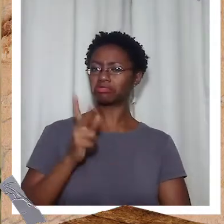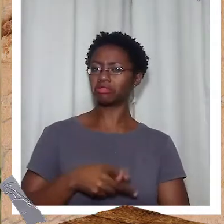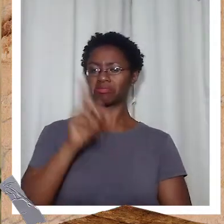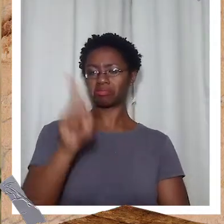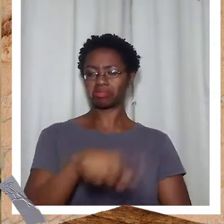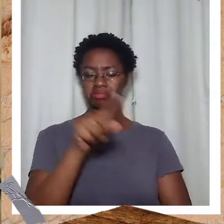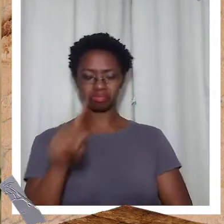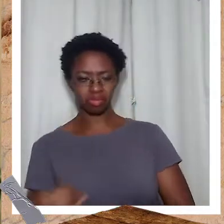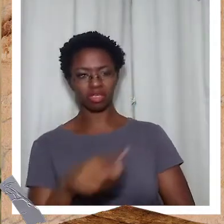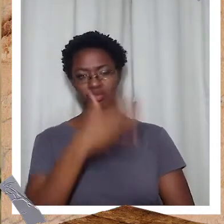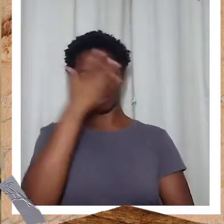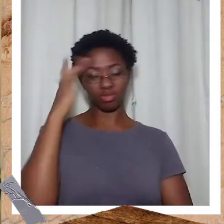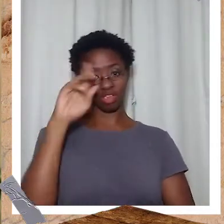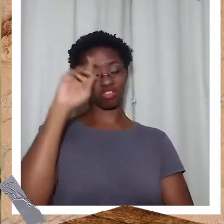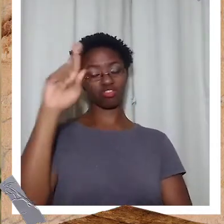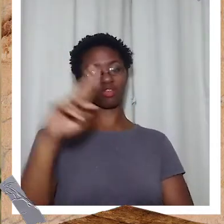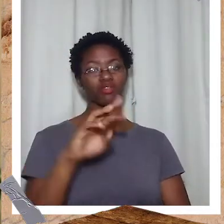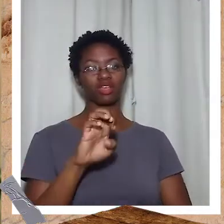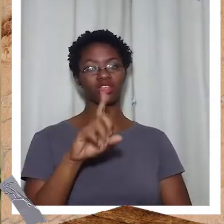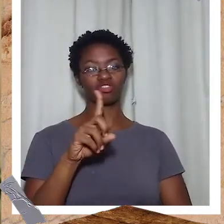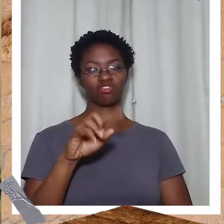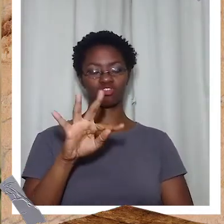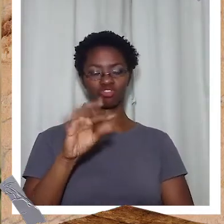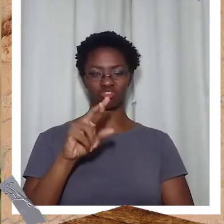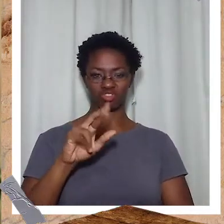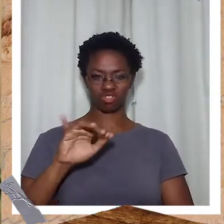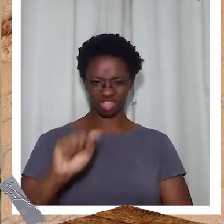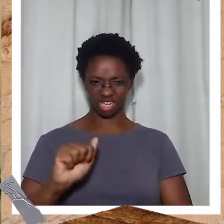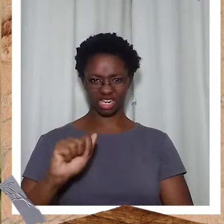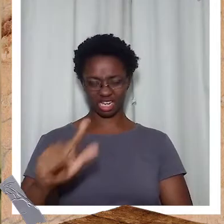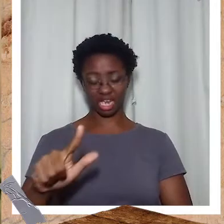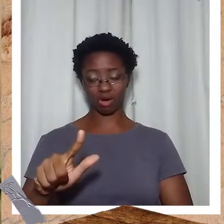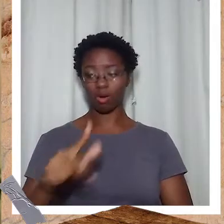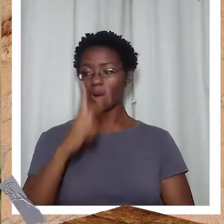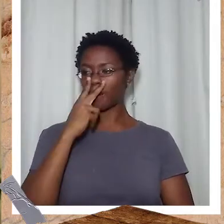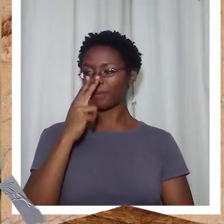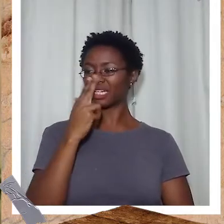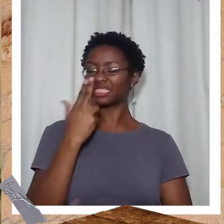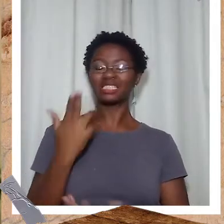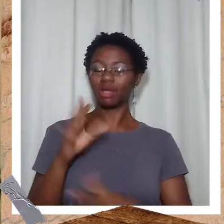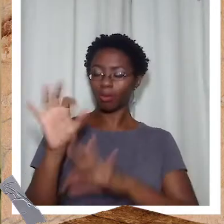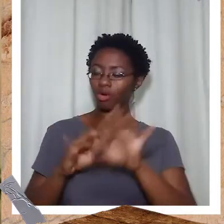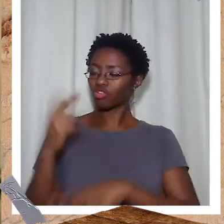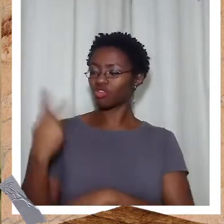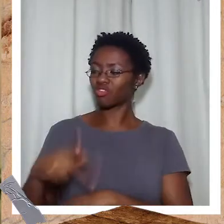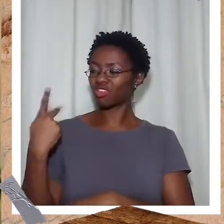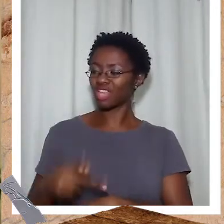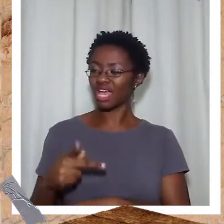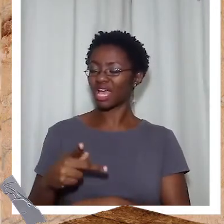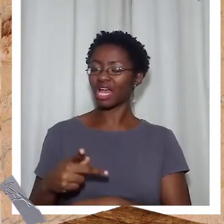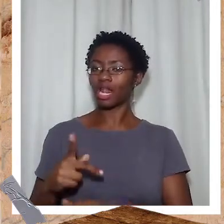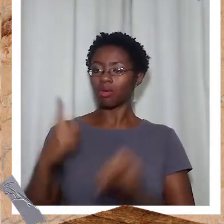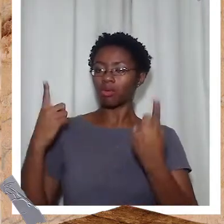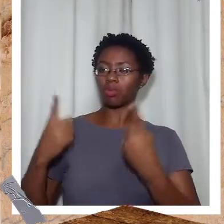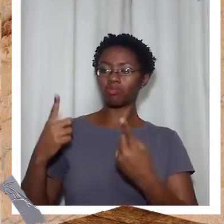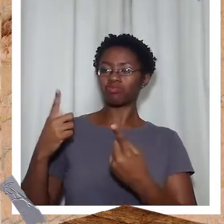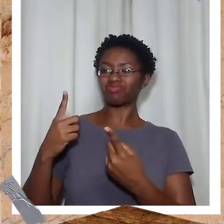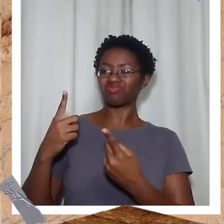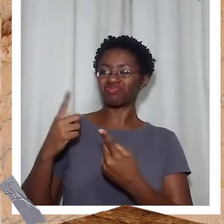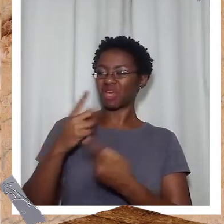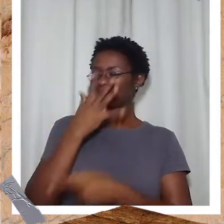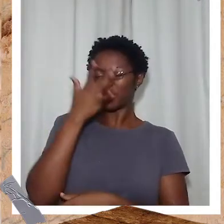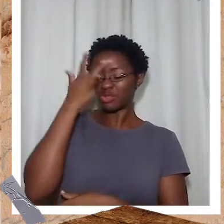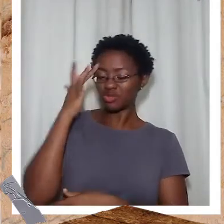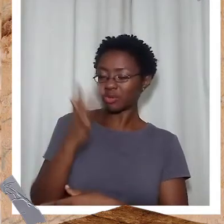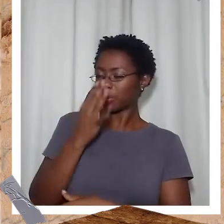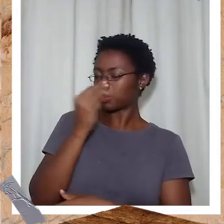editoras, dos editores, de modo que o projeto editorial de Carolina foi sendo frustrado pelo racismo, foi sendo negado